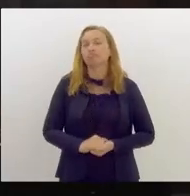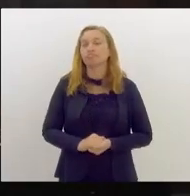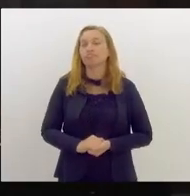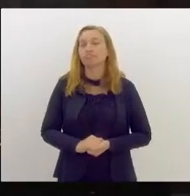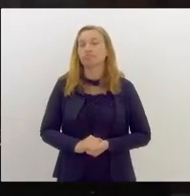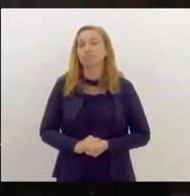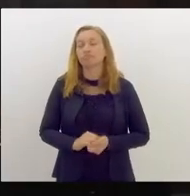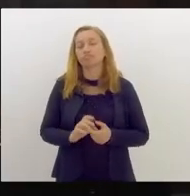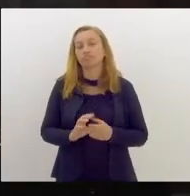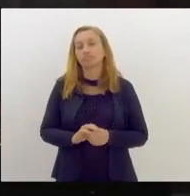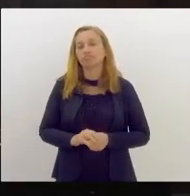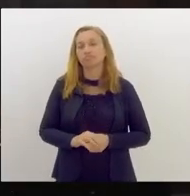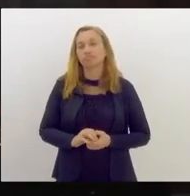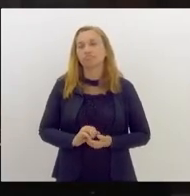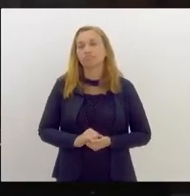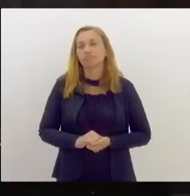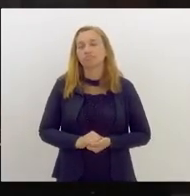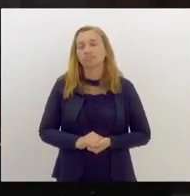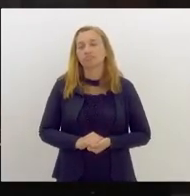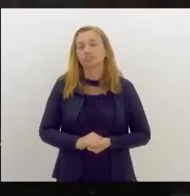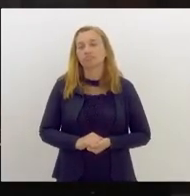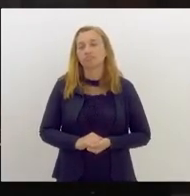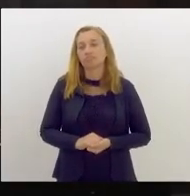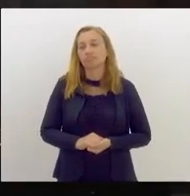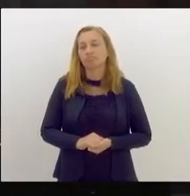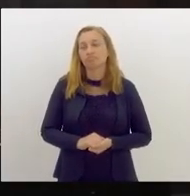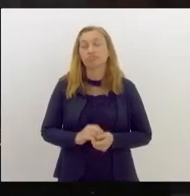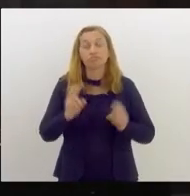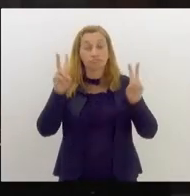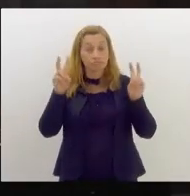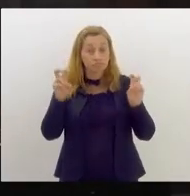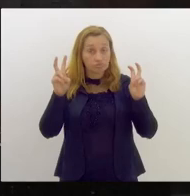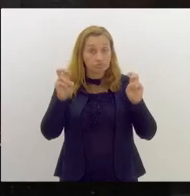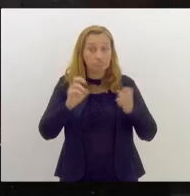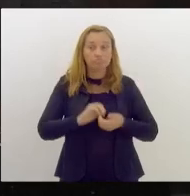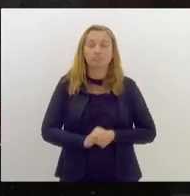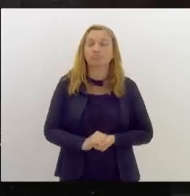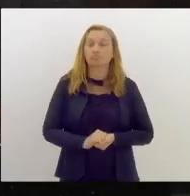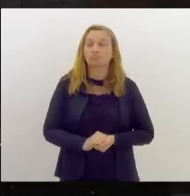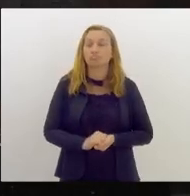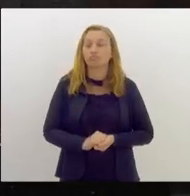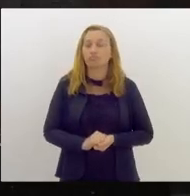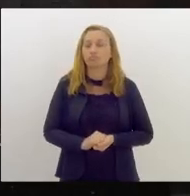deixando claro que esta é a questão central